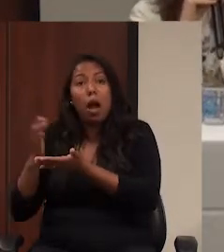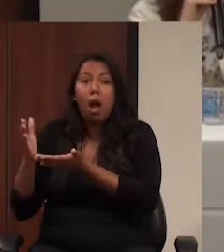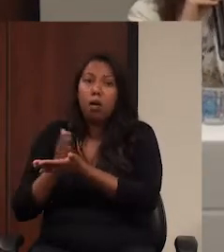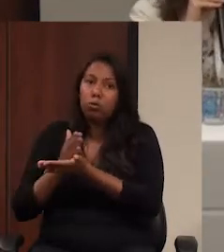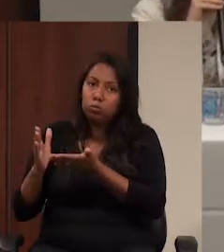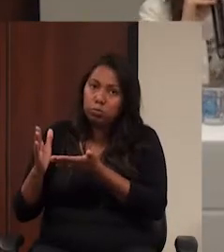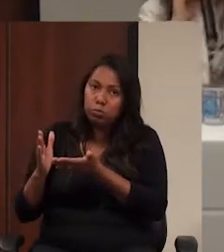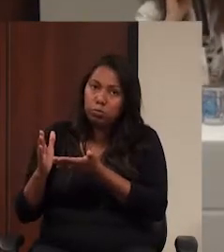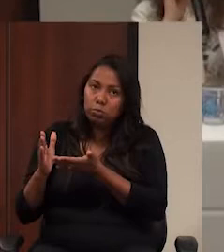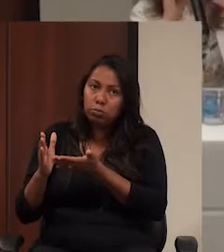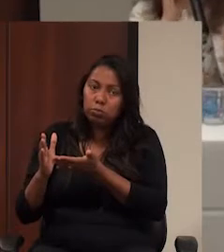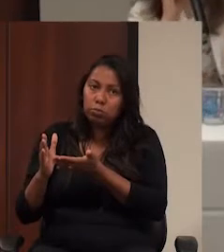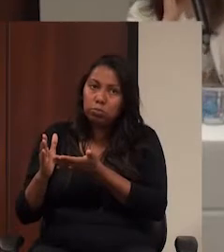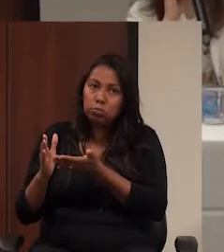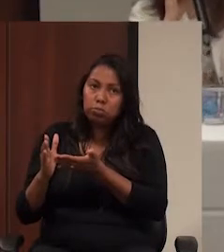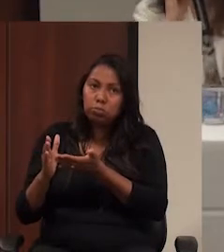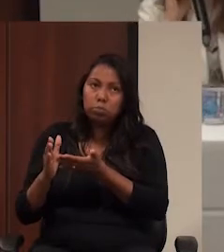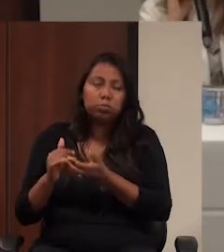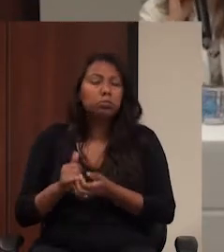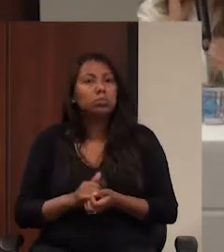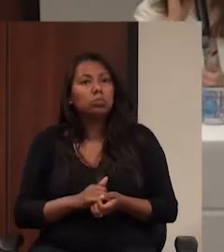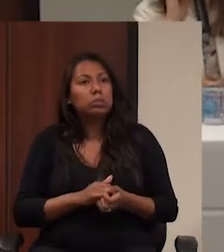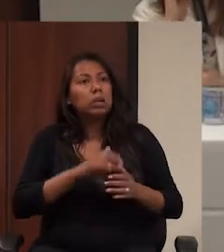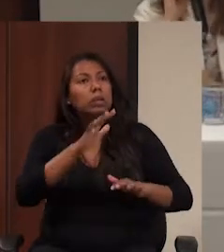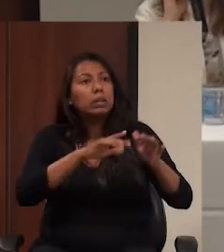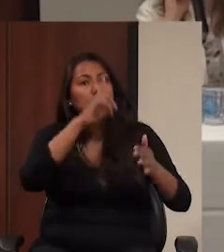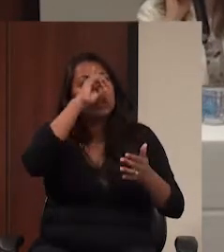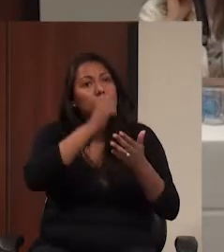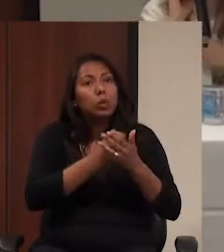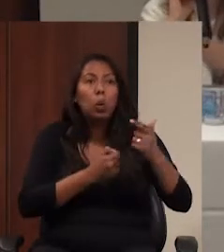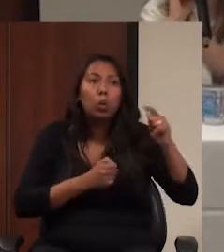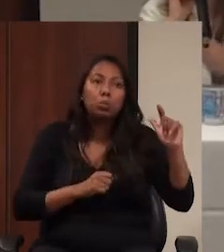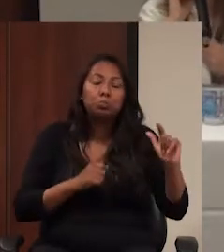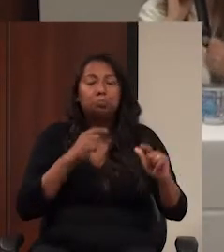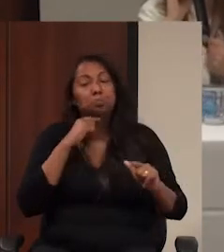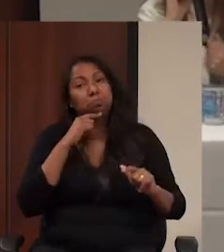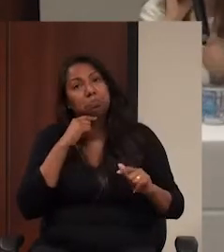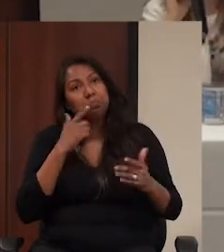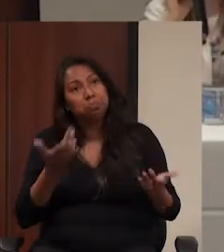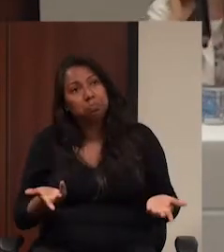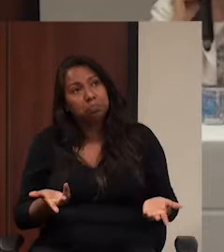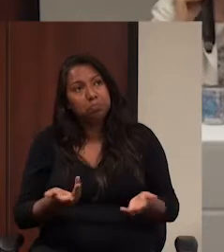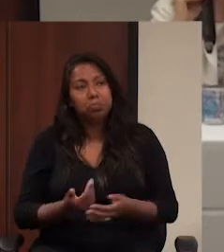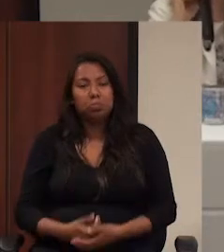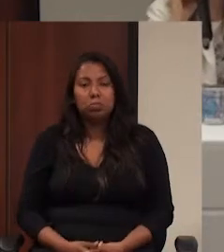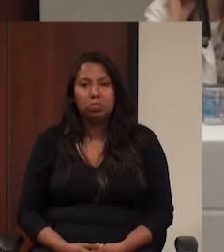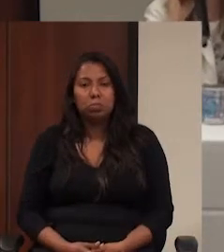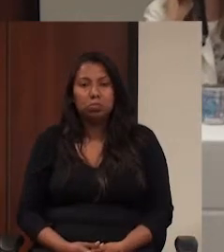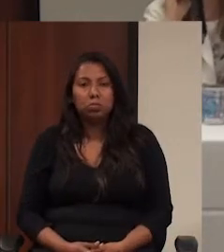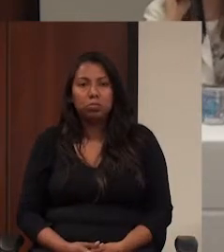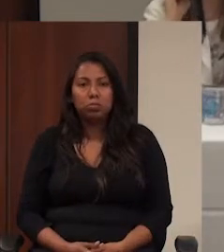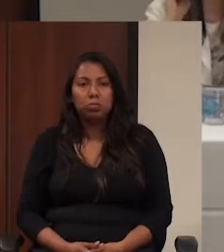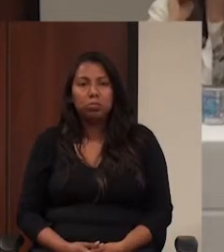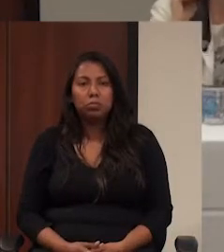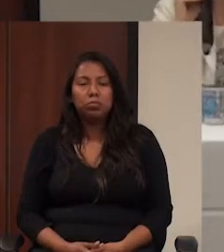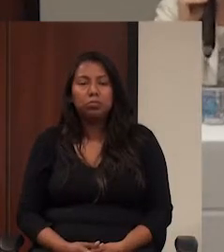vida e talvez não tão autônoma para decidir sobre outras coisas. Então, supera a noção do tudo ou nada,